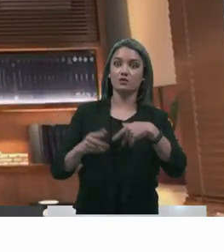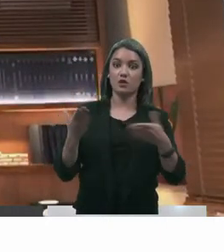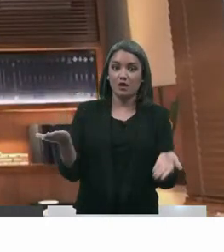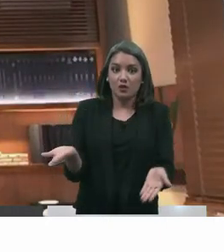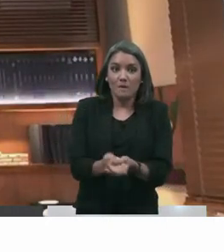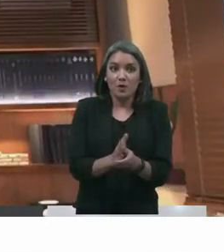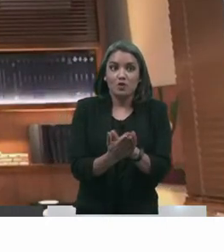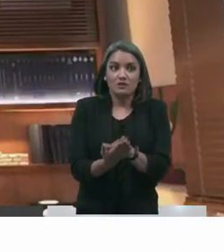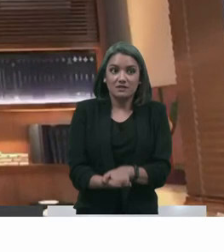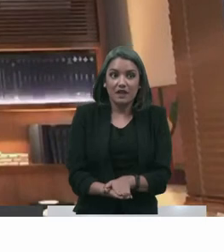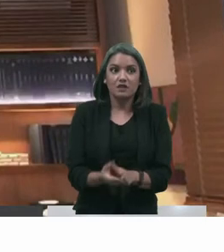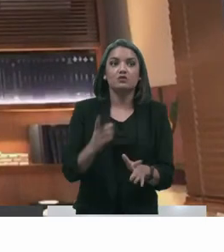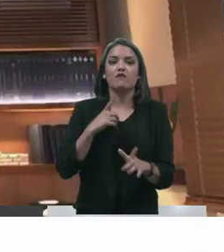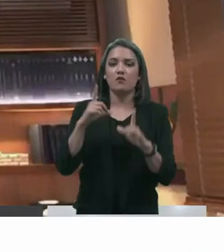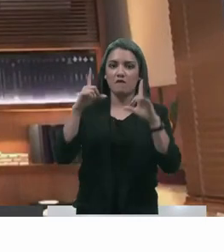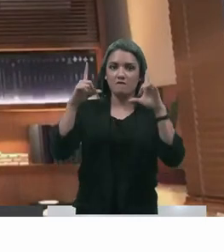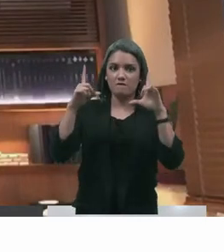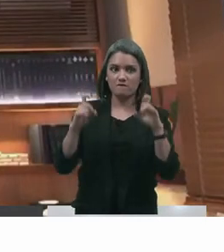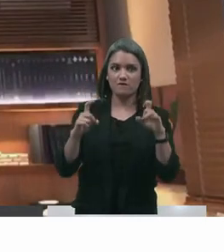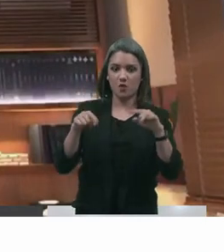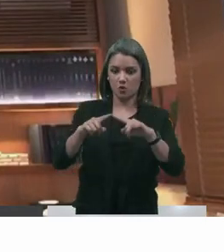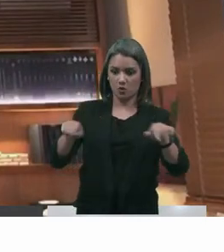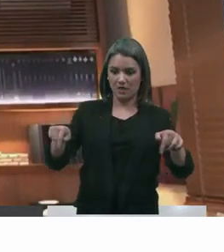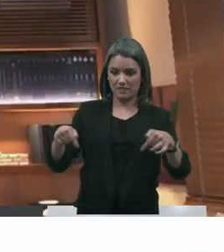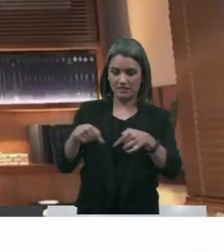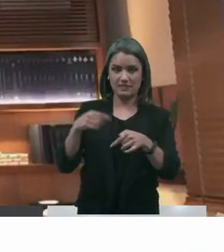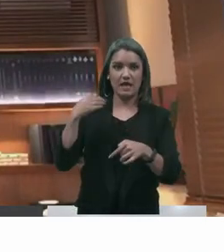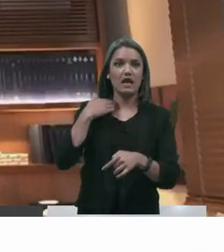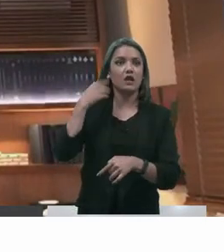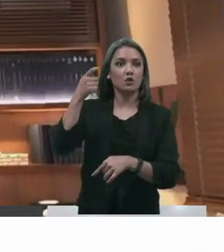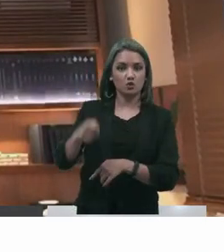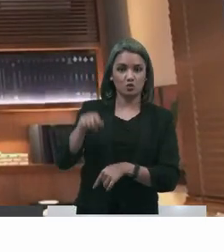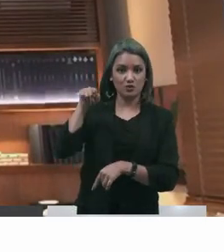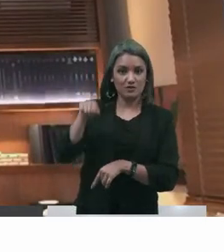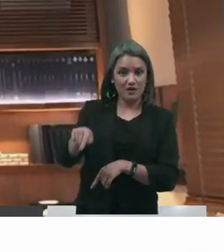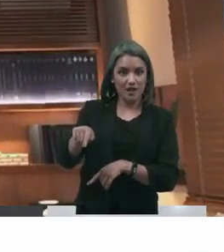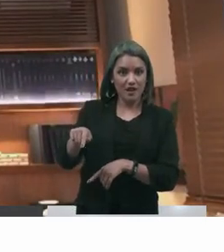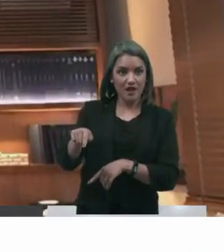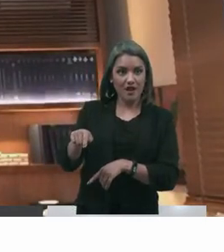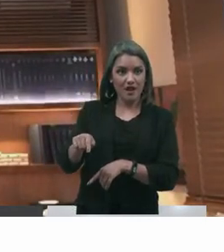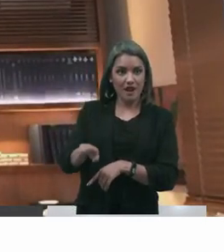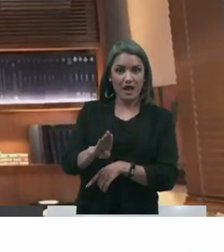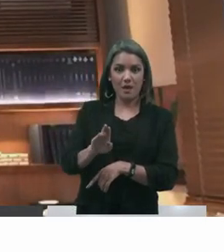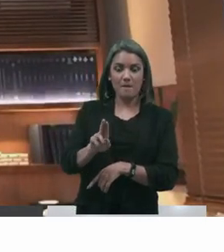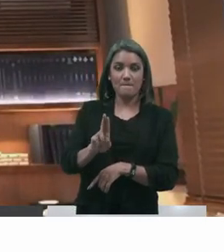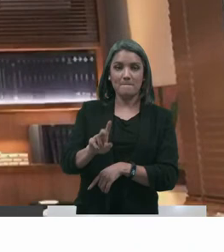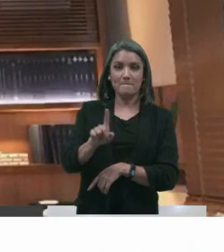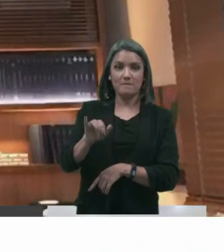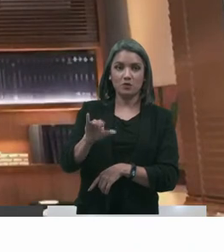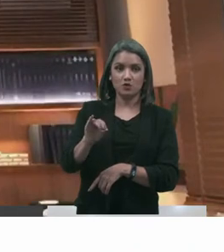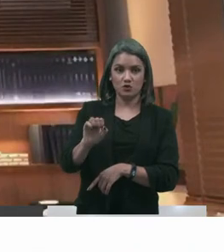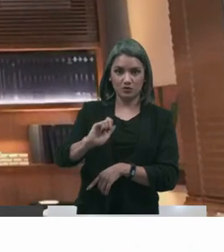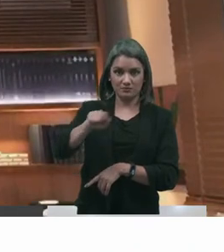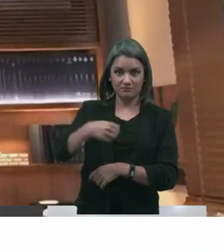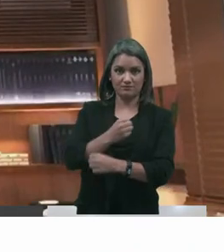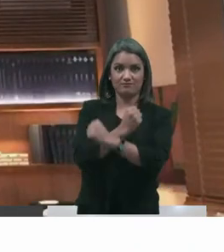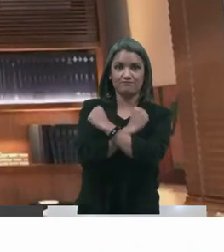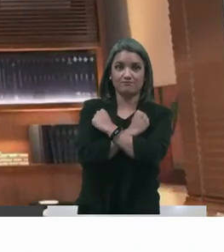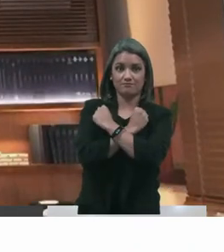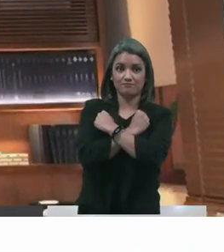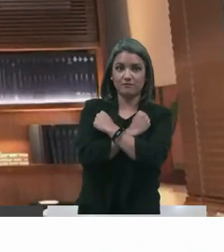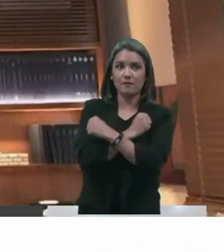evidenciado. Eu juntei uma foto do gabinete do magistrado em Búzios com a estatueta dentro do gabinete